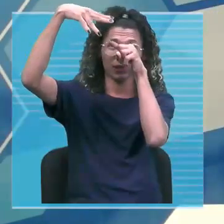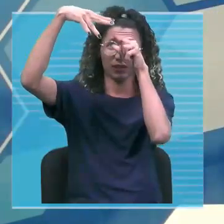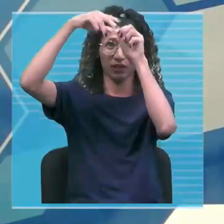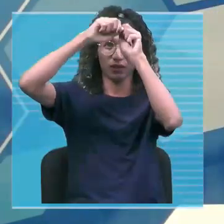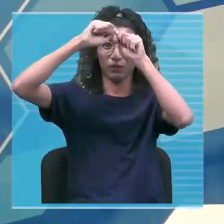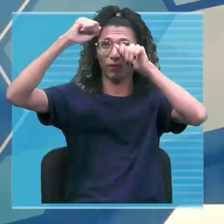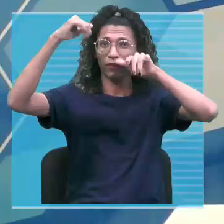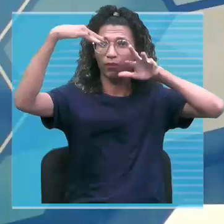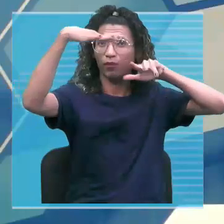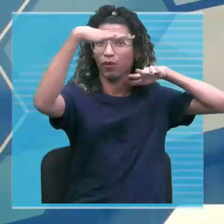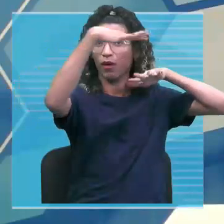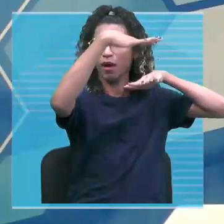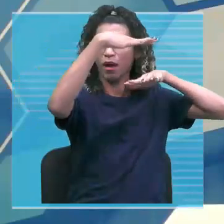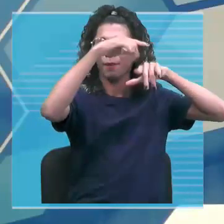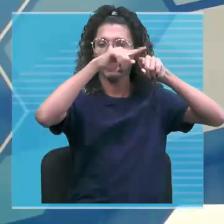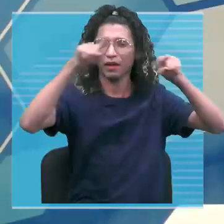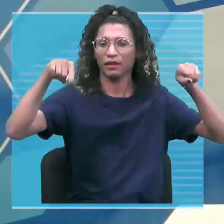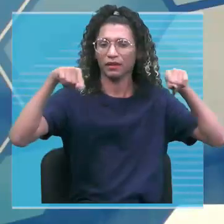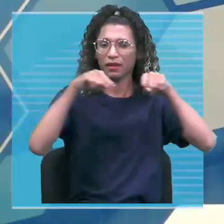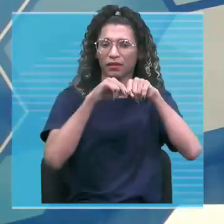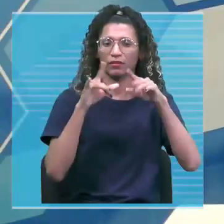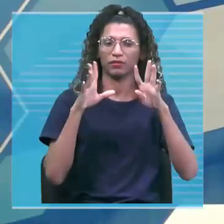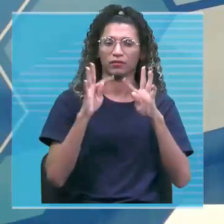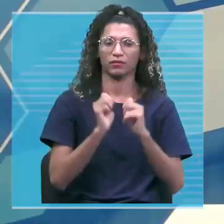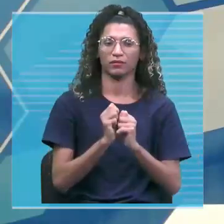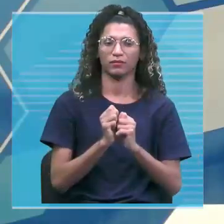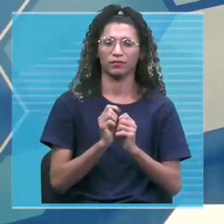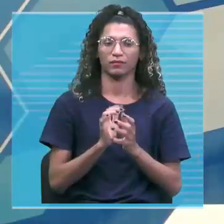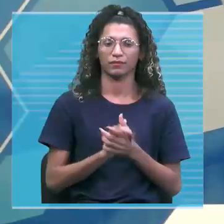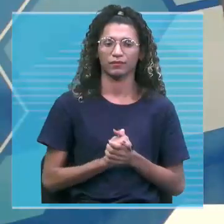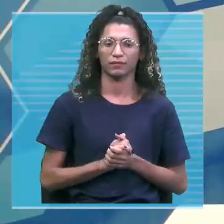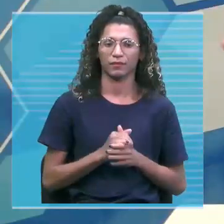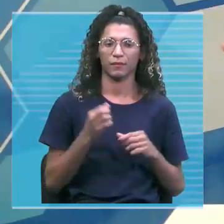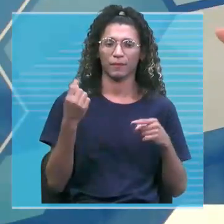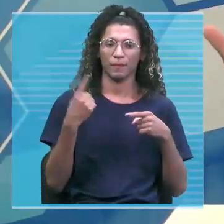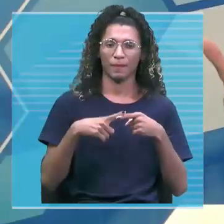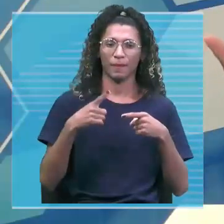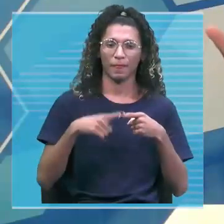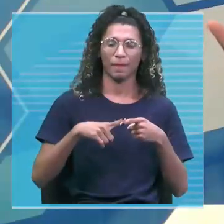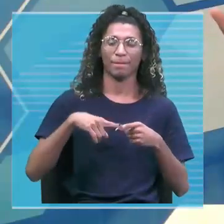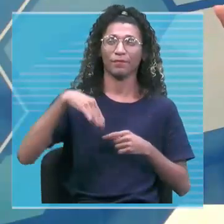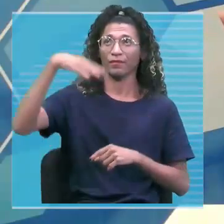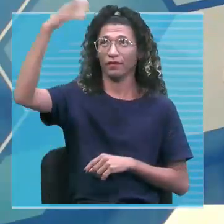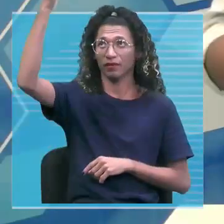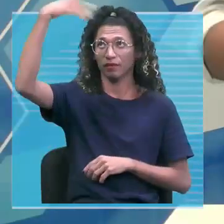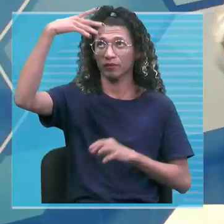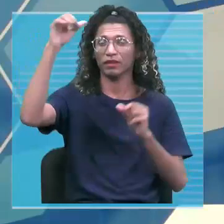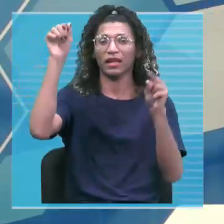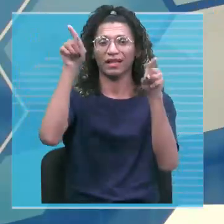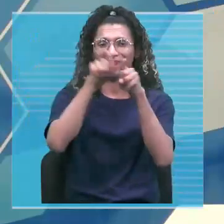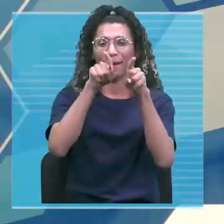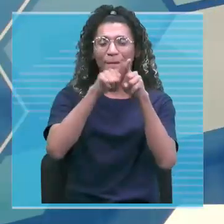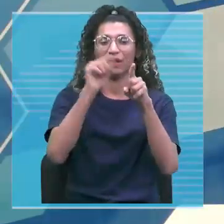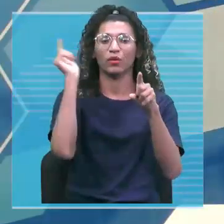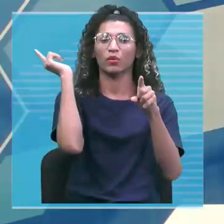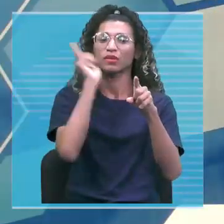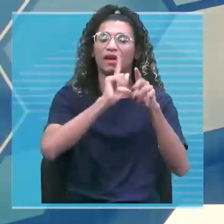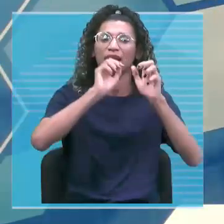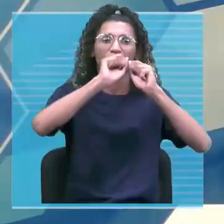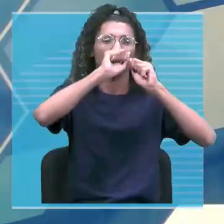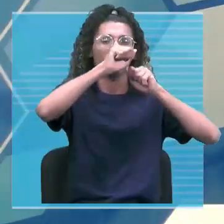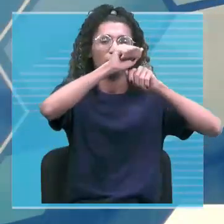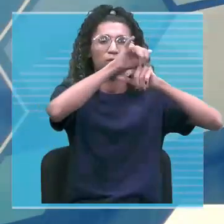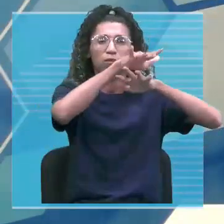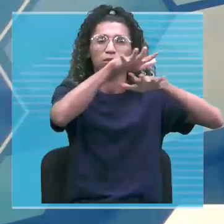por todo o estúdio Porque a luz é uma onda tridimensional ela se propaga em todas as